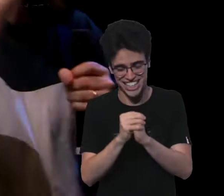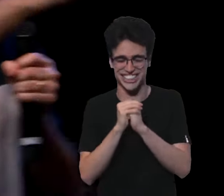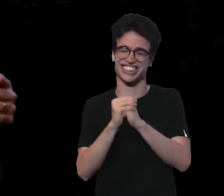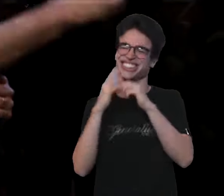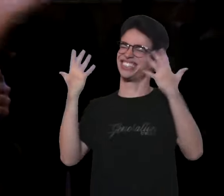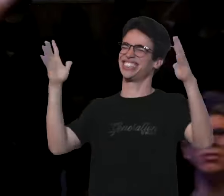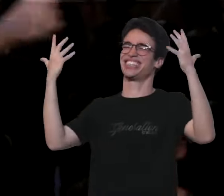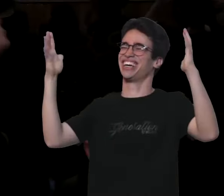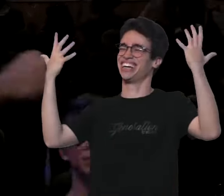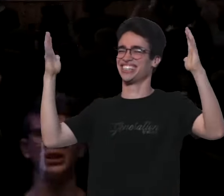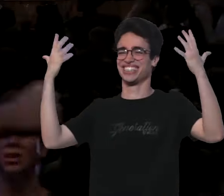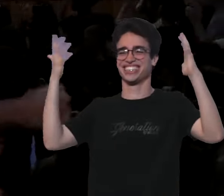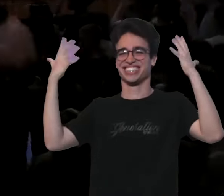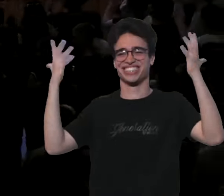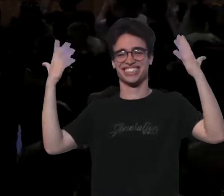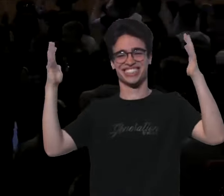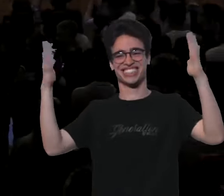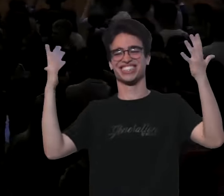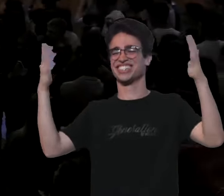Senhor bem alto.